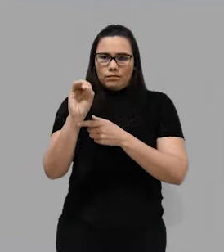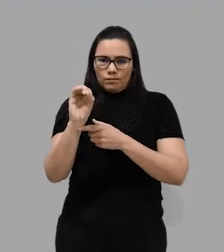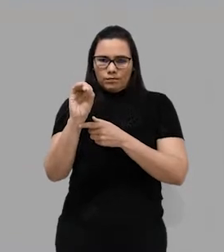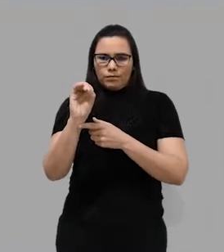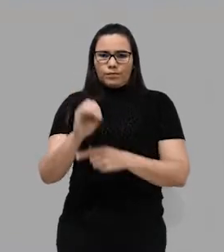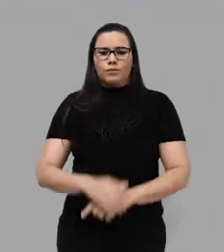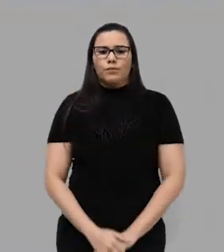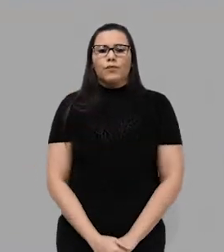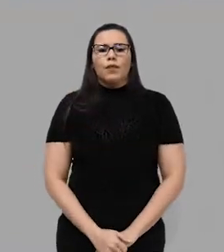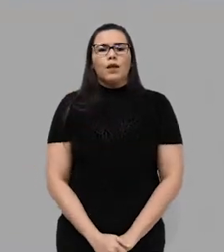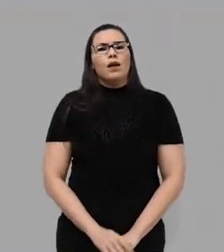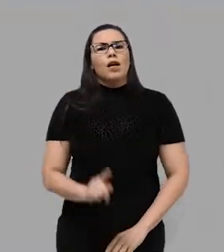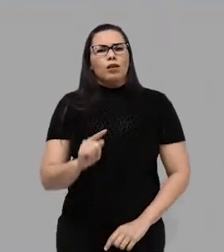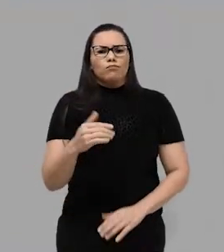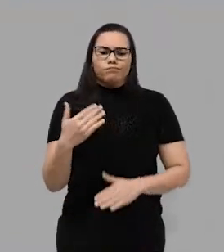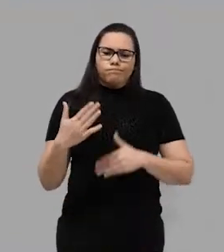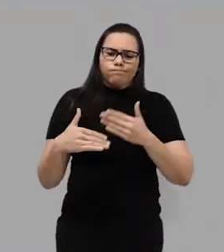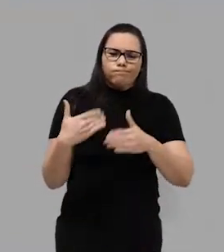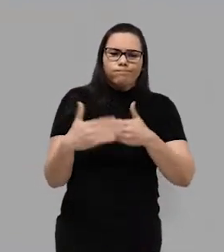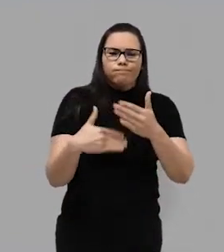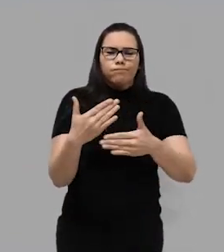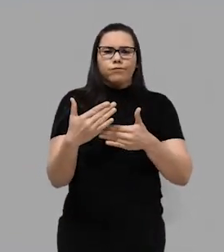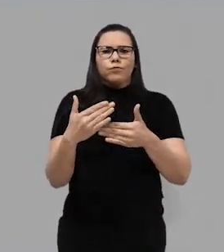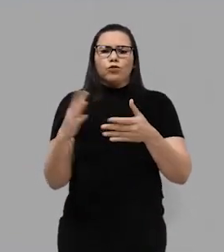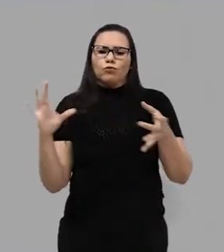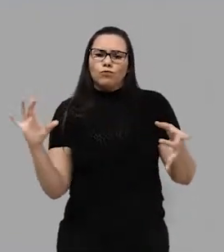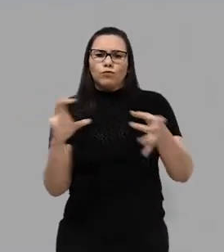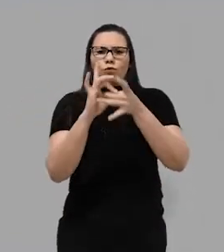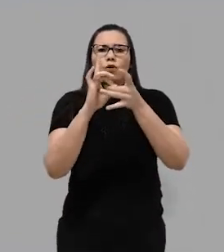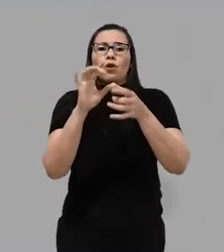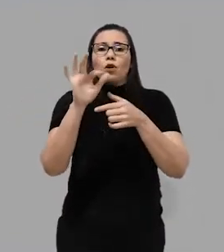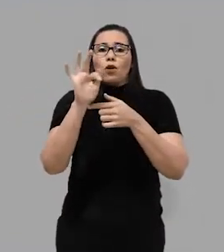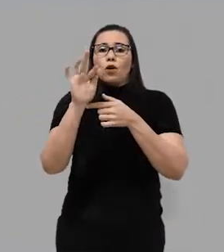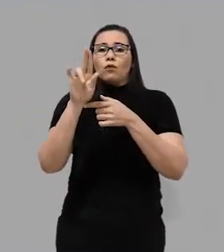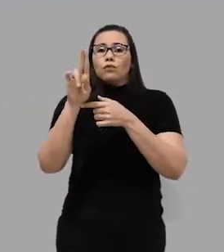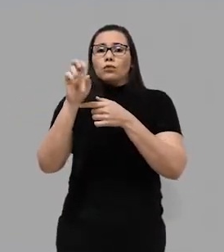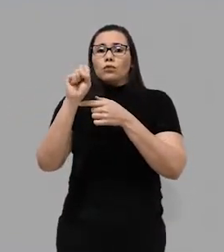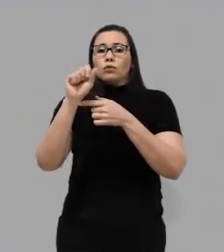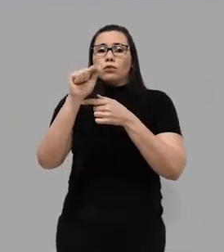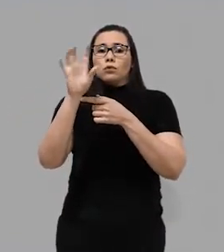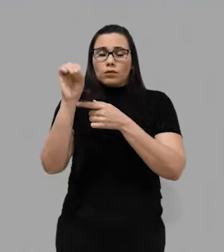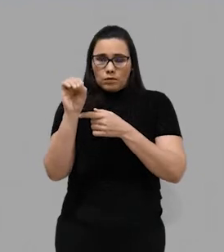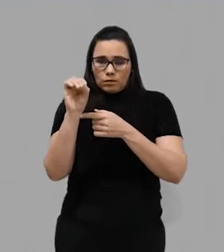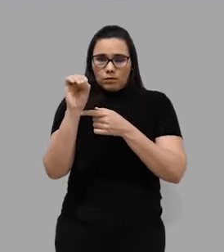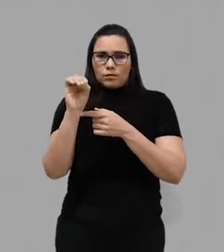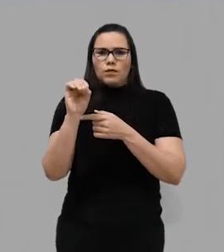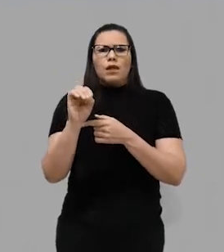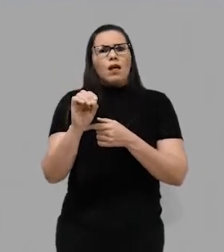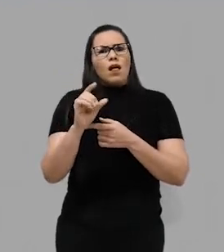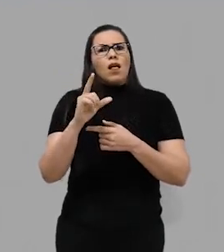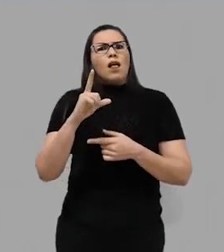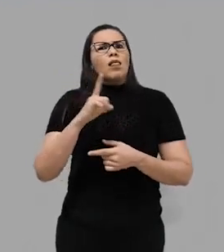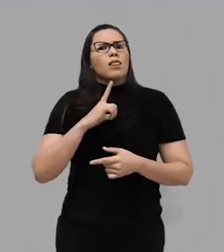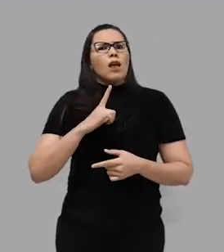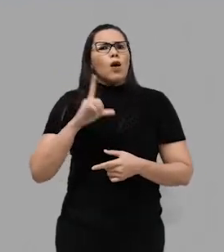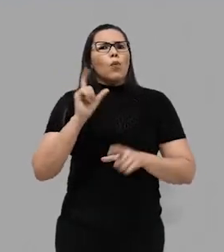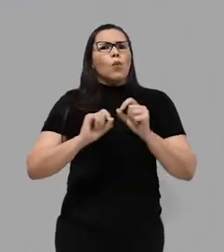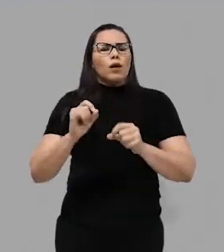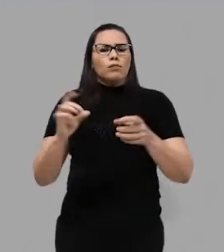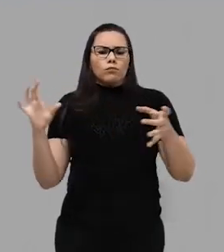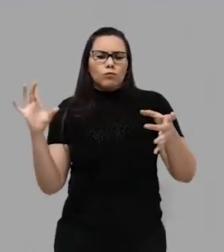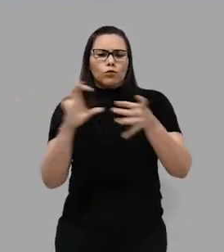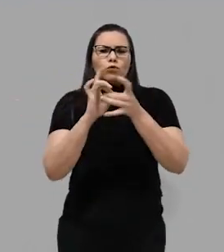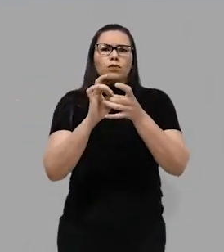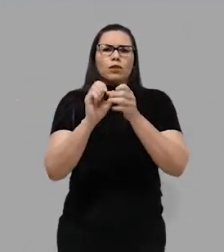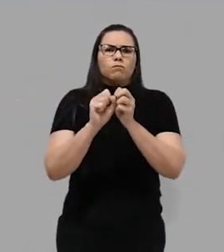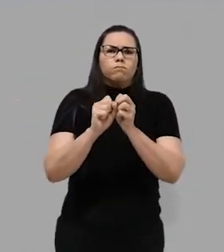originado e nesse processo de fusão nuclear ocorre muita liberação de energia. E é justamente essa energia que vai